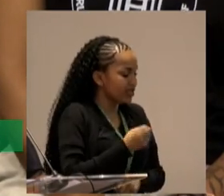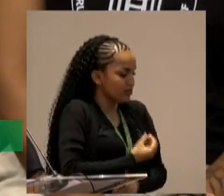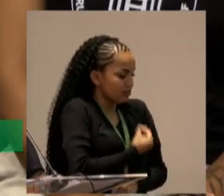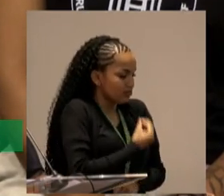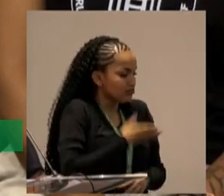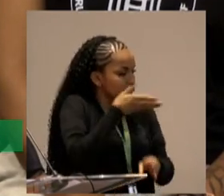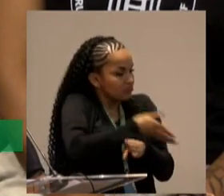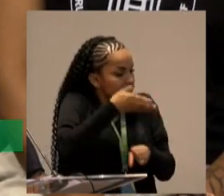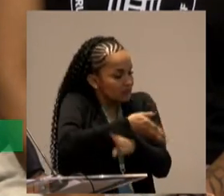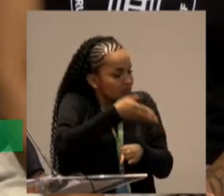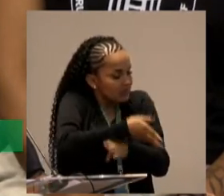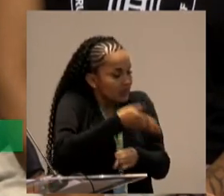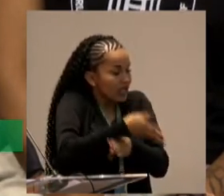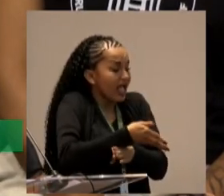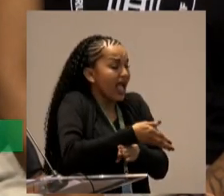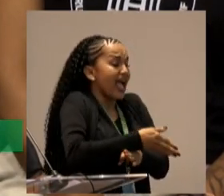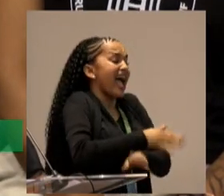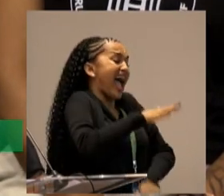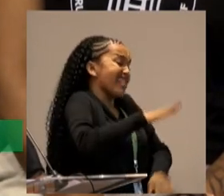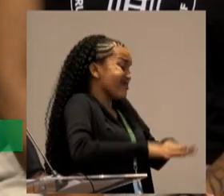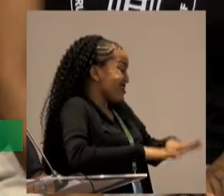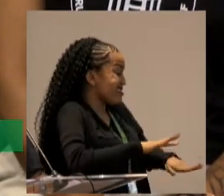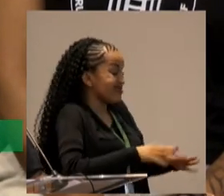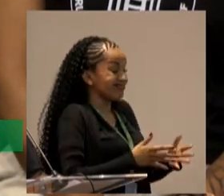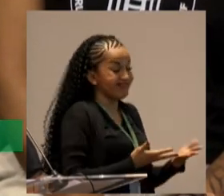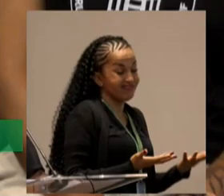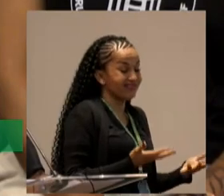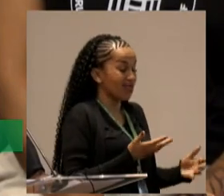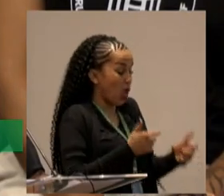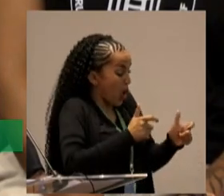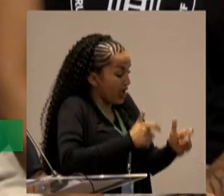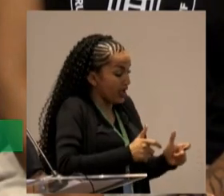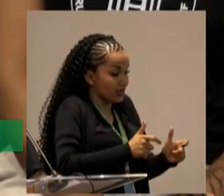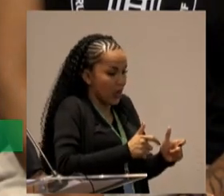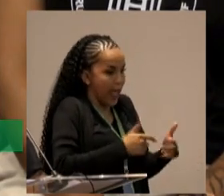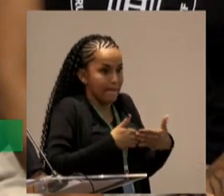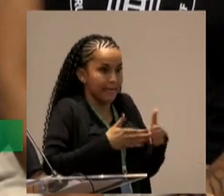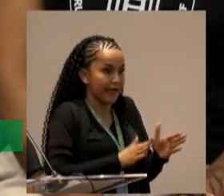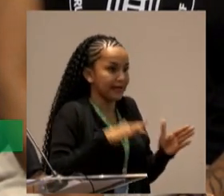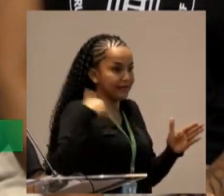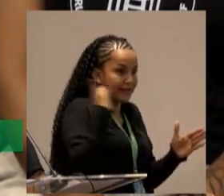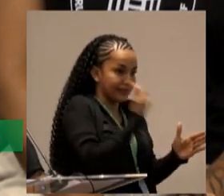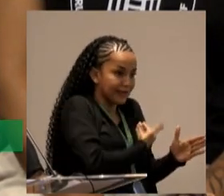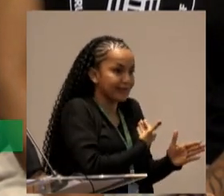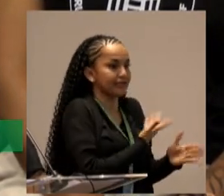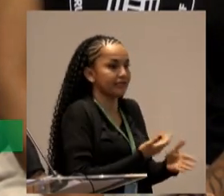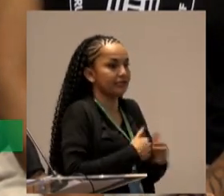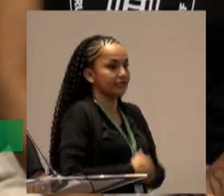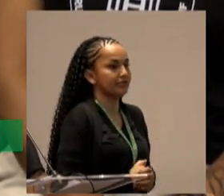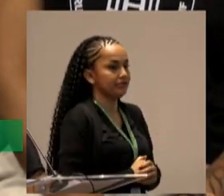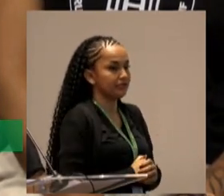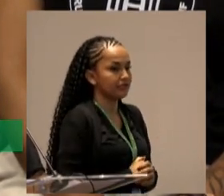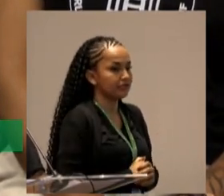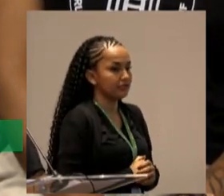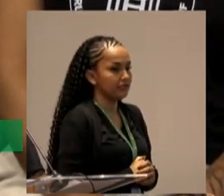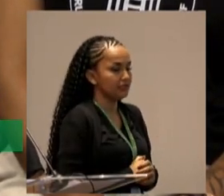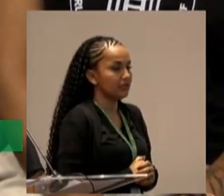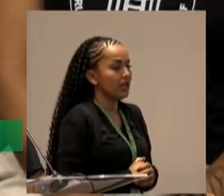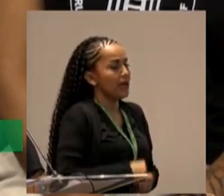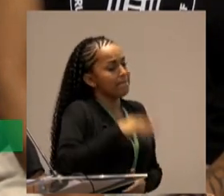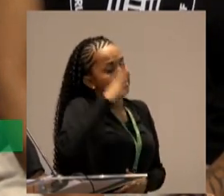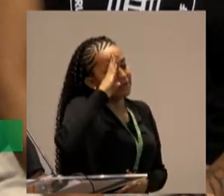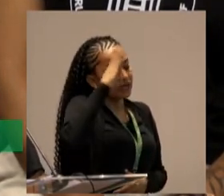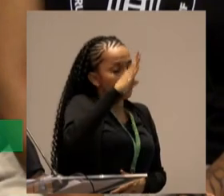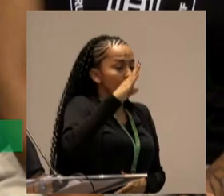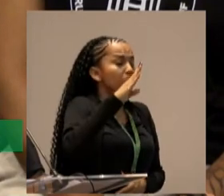Povo, apesar dela não ser muito aberta para o povo. E principalmente